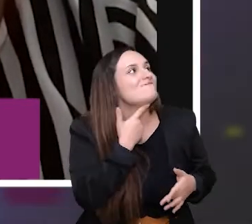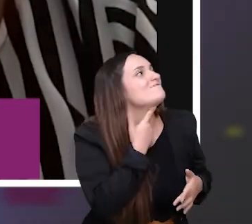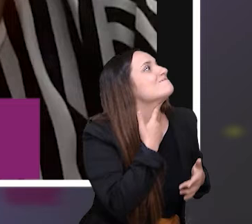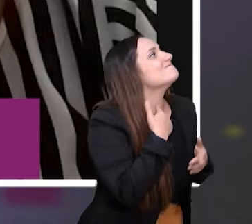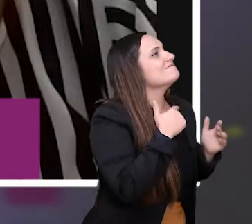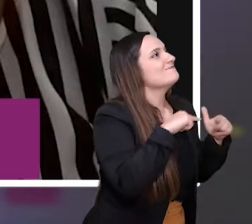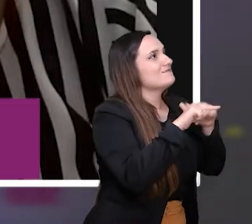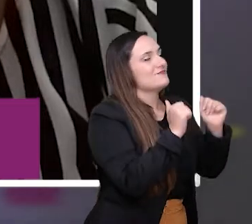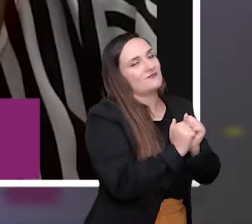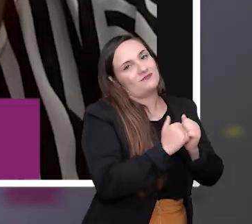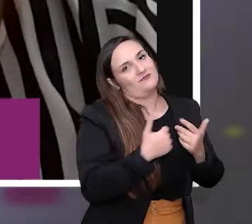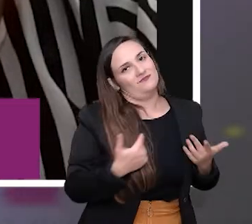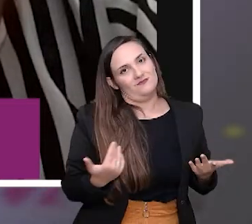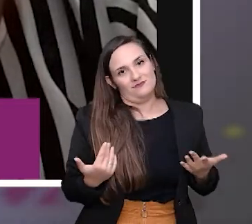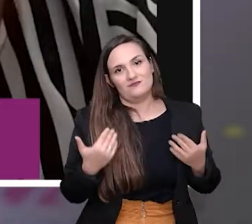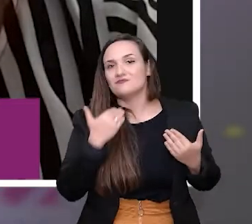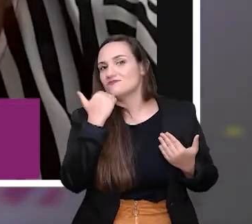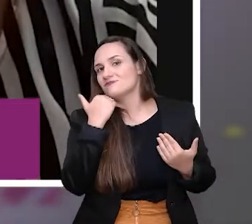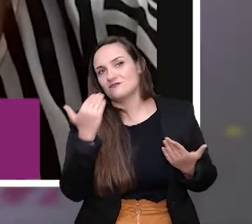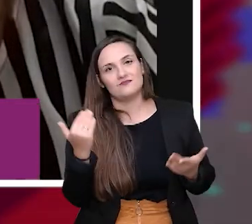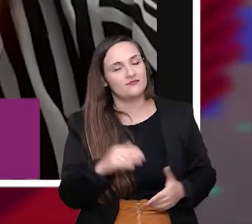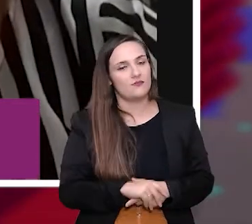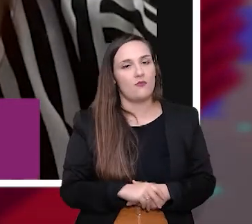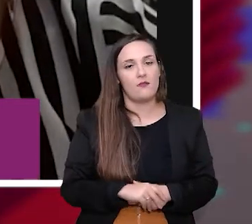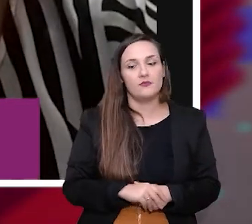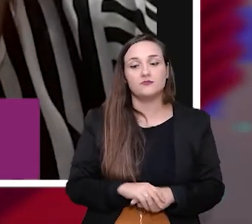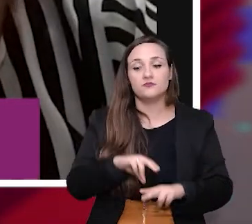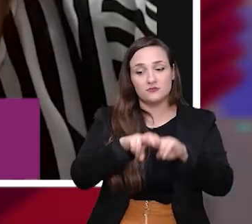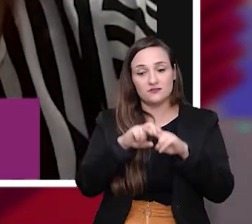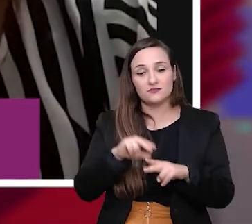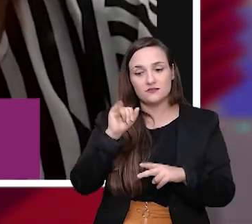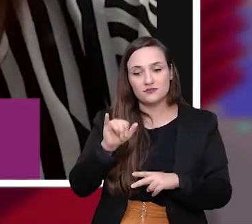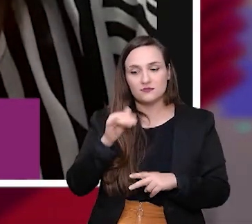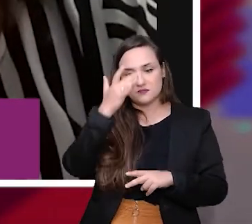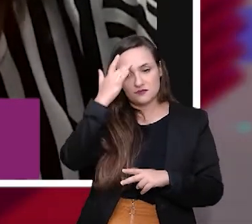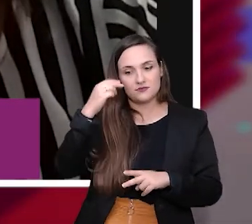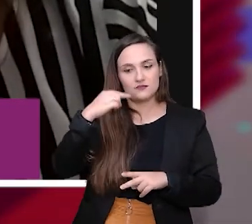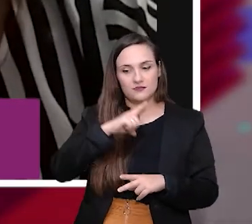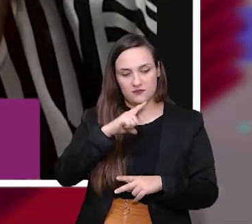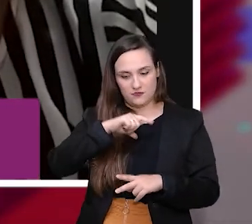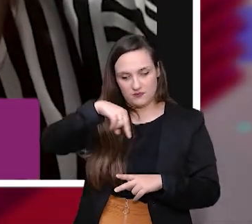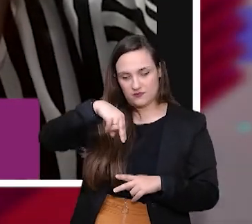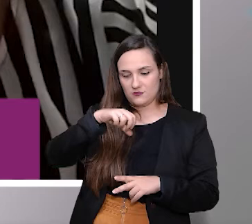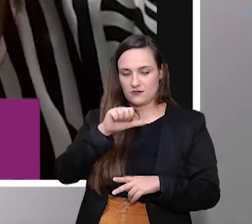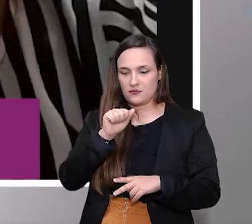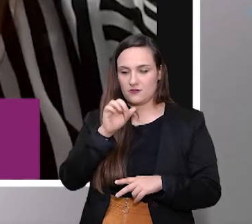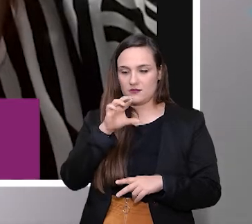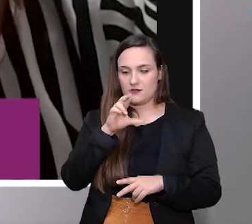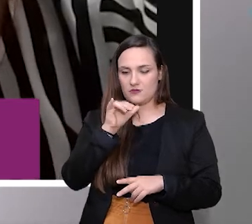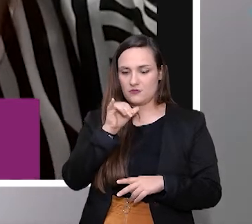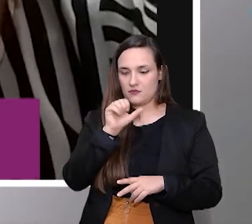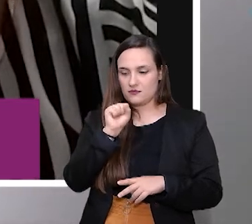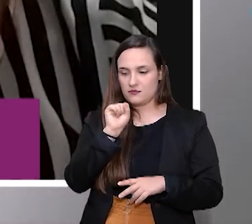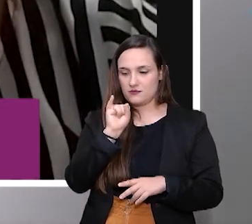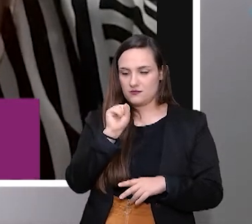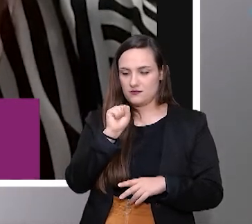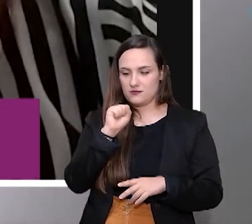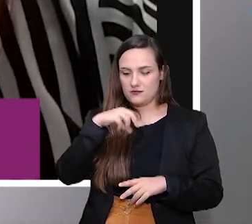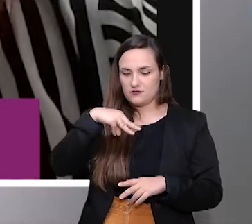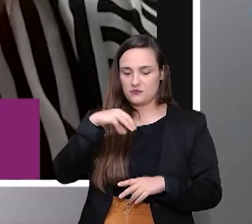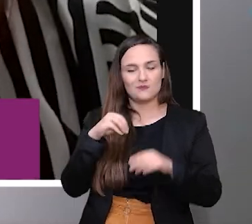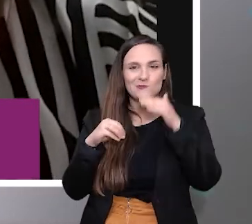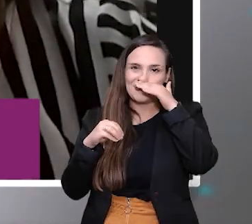inteligência emocional é muito importante. E a pessoa narcisista, que tem esse transtorno, ela não tem muito essa condição, né, de inteligência